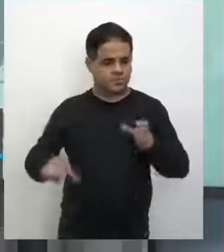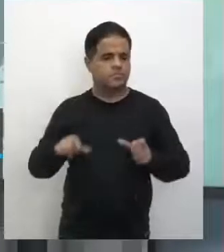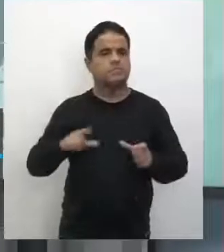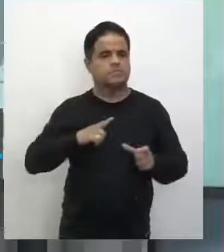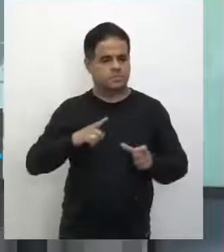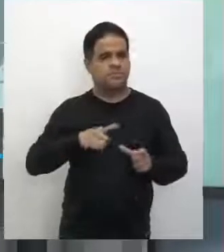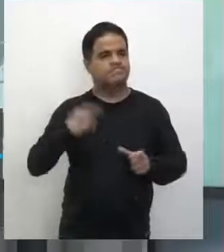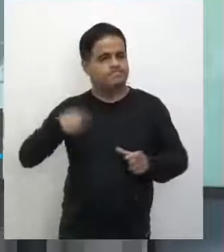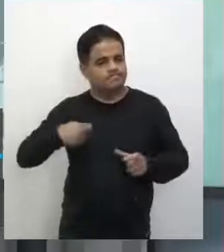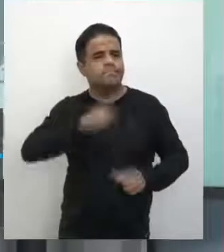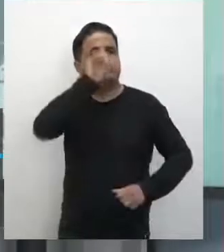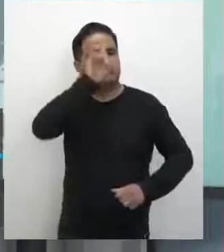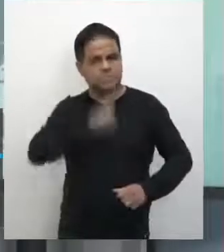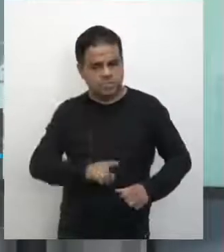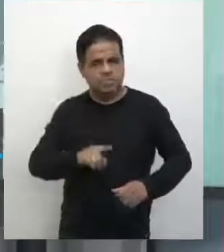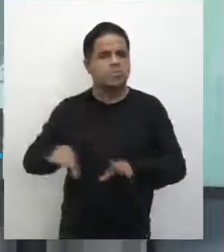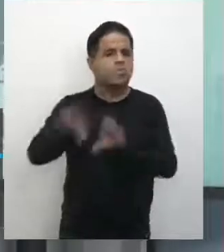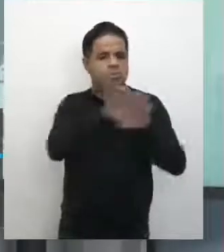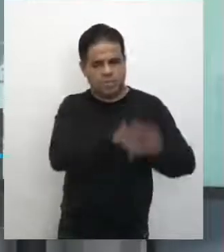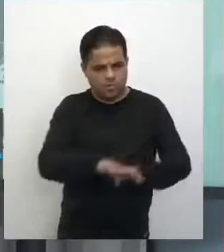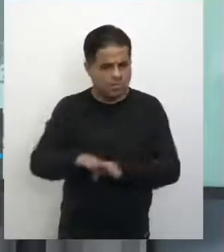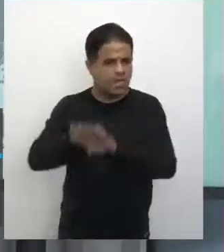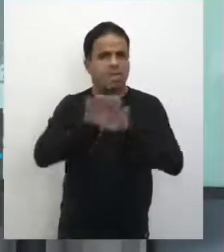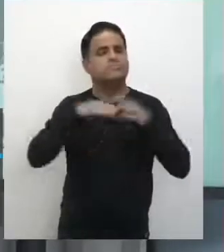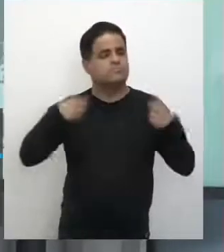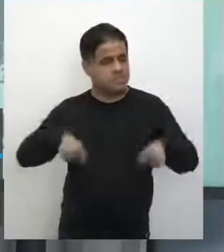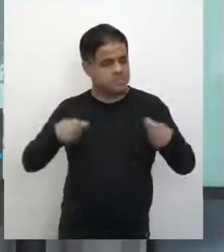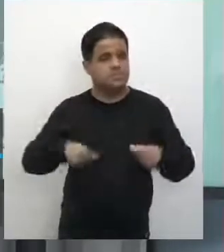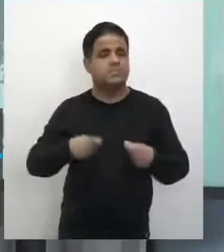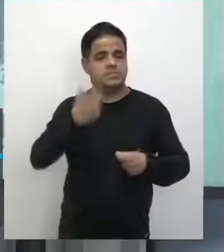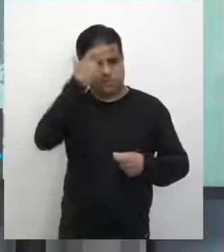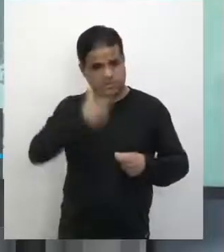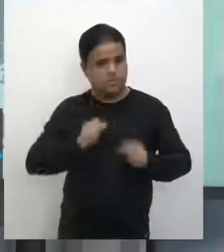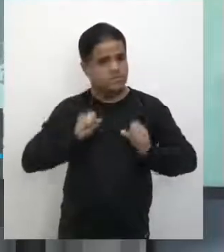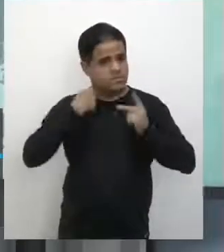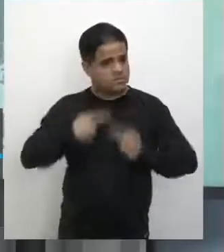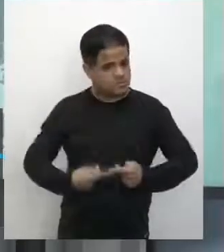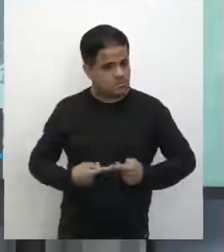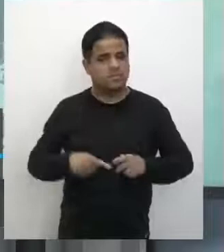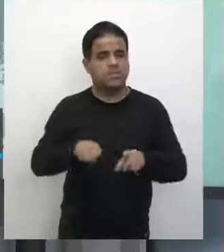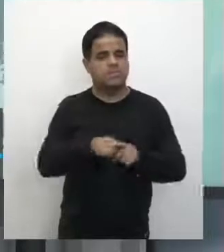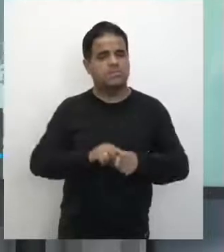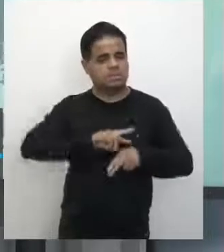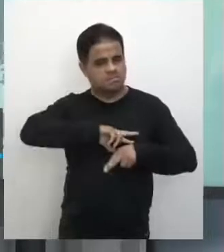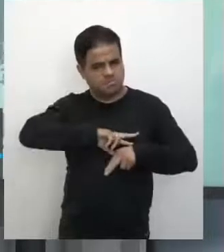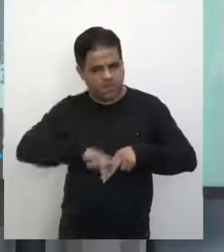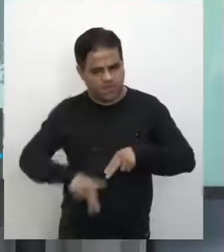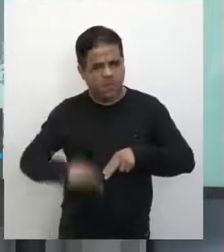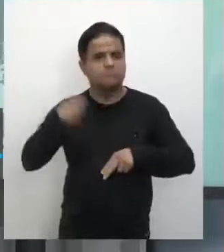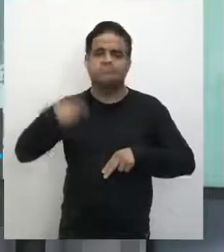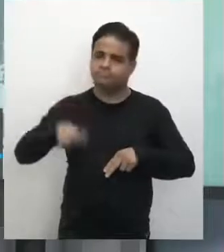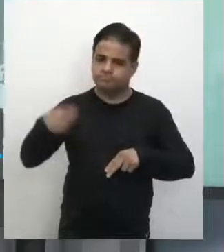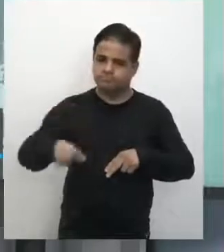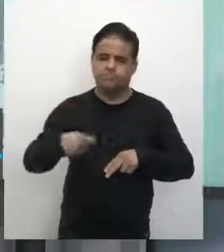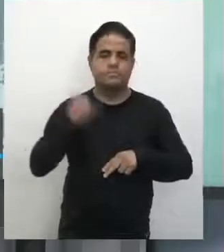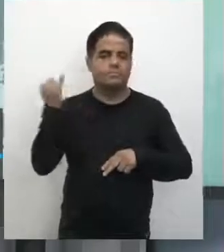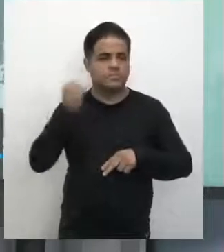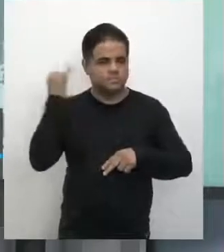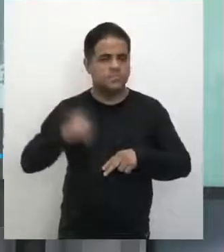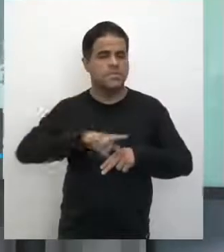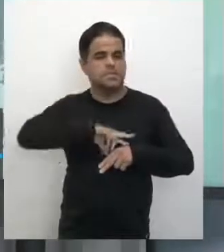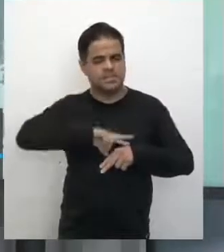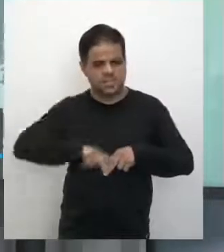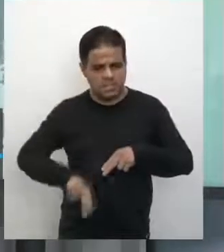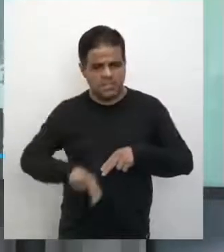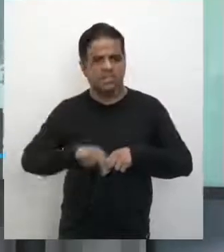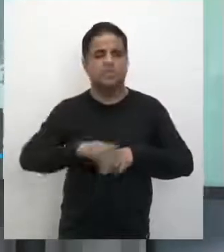Tem que ter esses direitos e a igualdade, né, tanto aí como ser humano, como igualdade de gêneros, né, a questão das